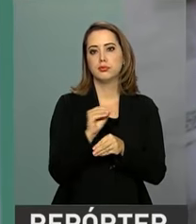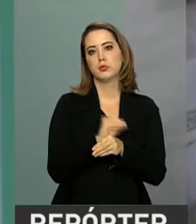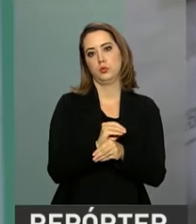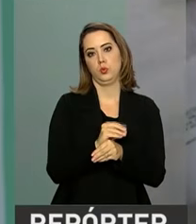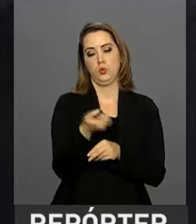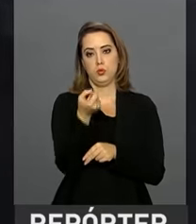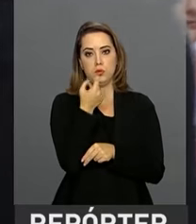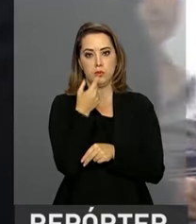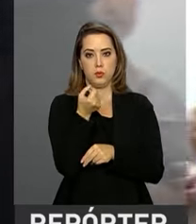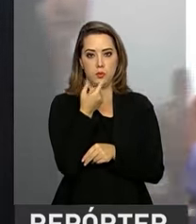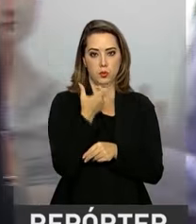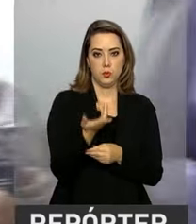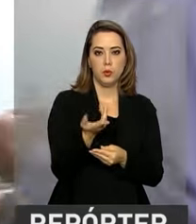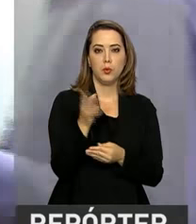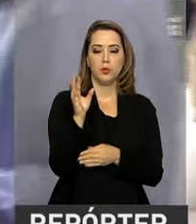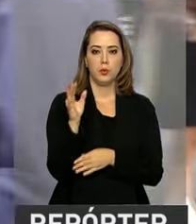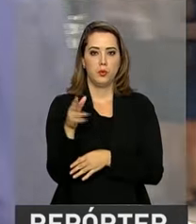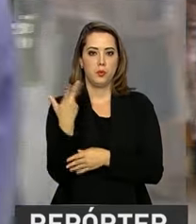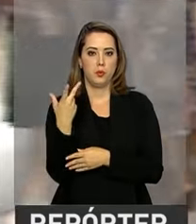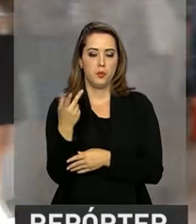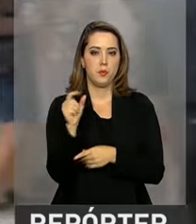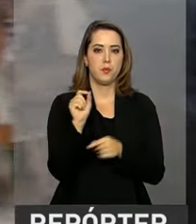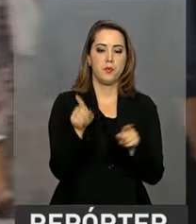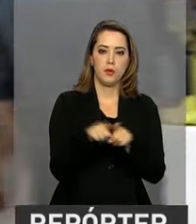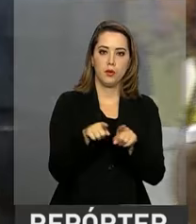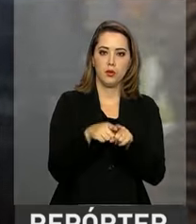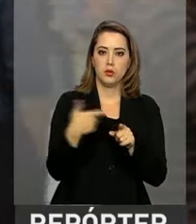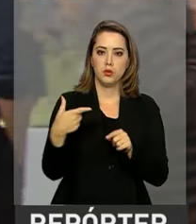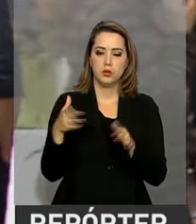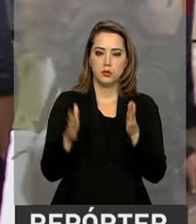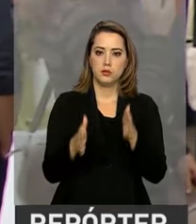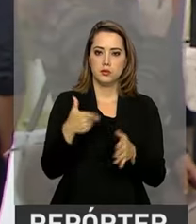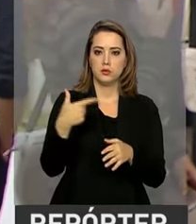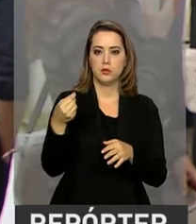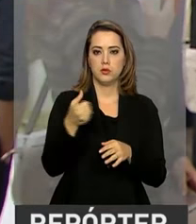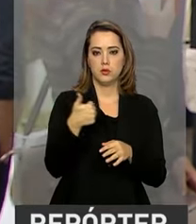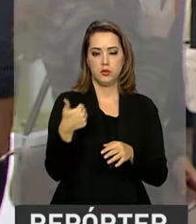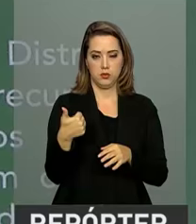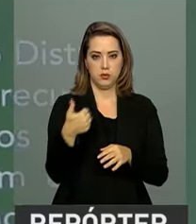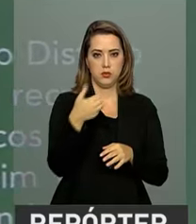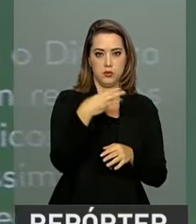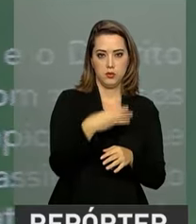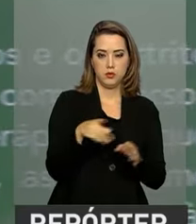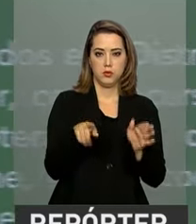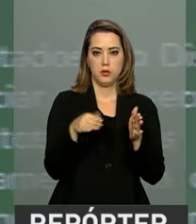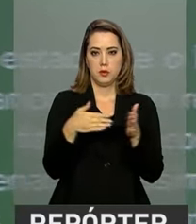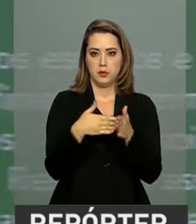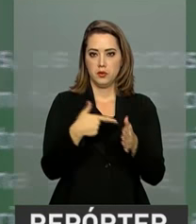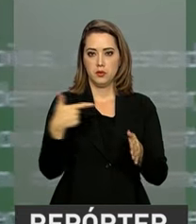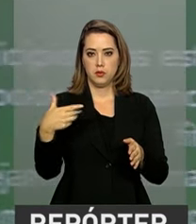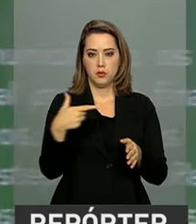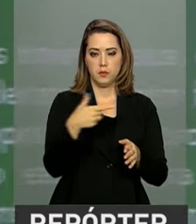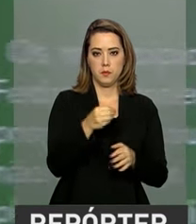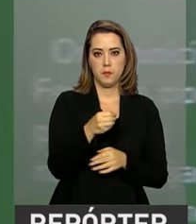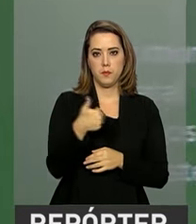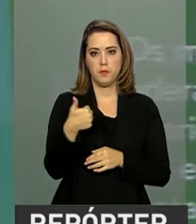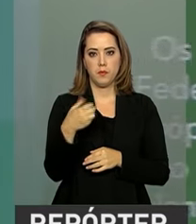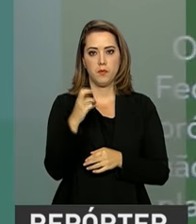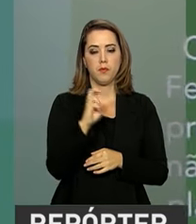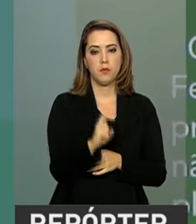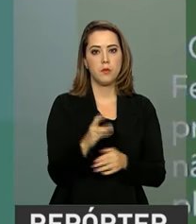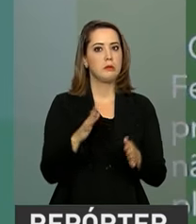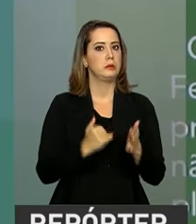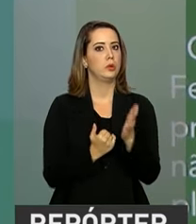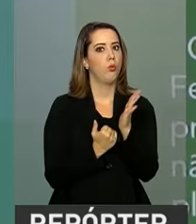fitoterápicos entre 2013 e 2015 a busca por esses produtos no SUS mais que dobrou crescendo